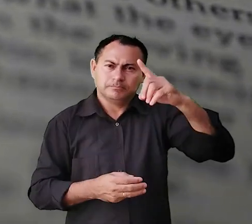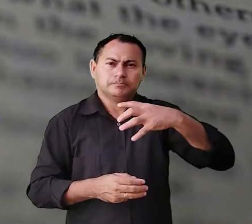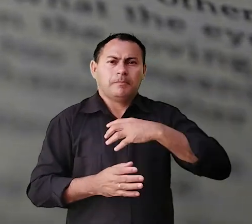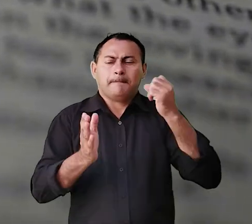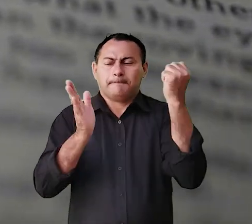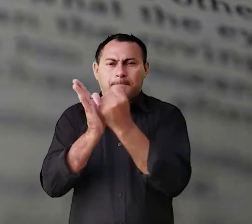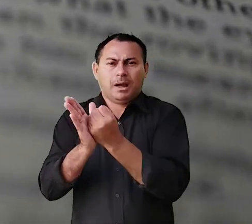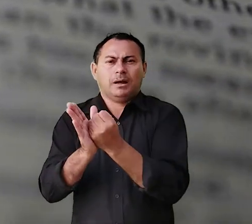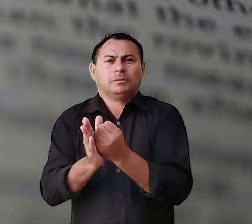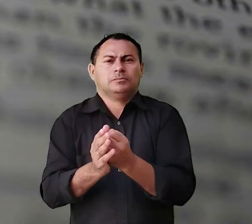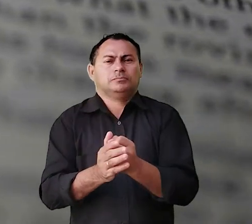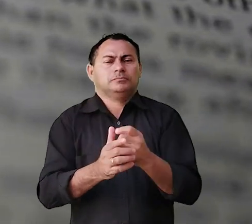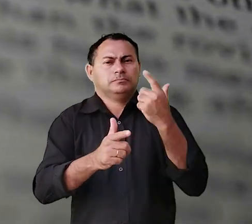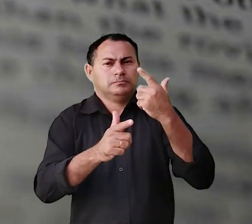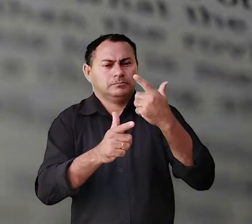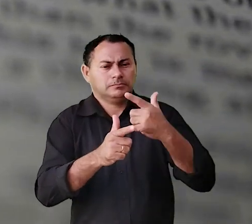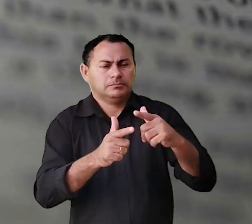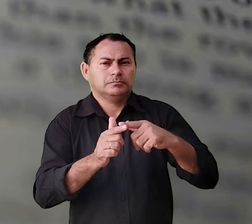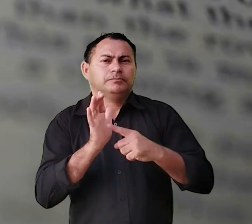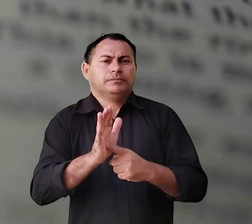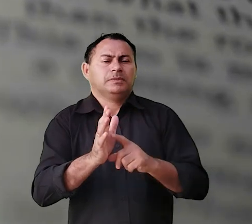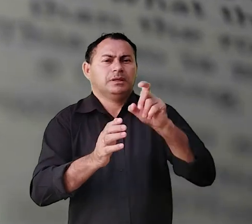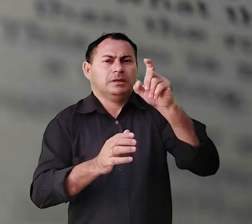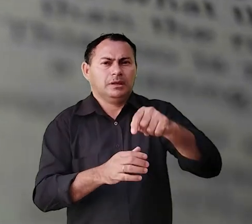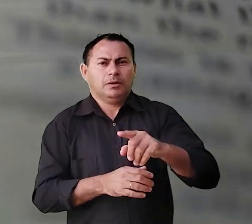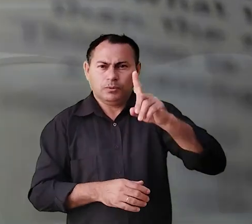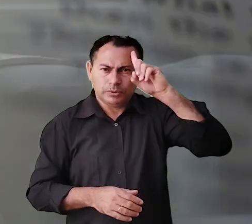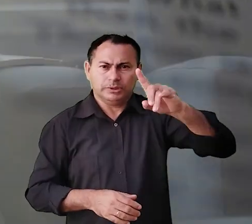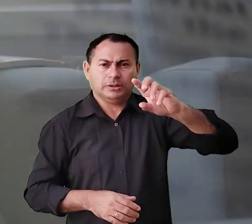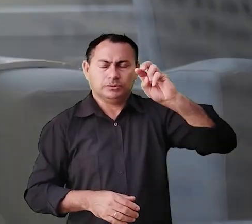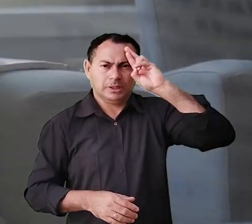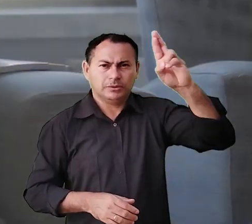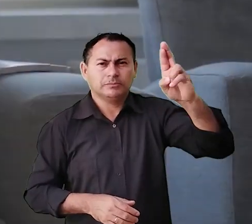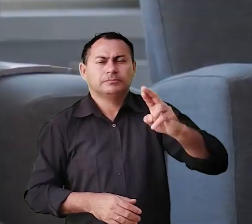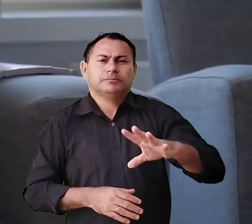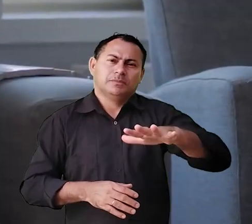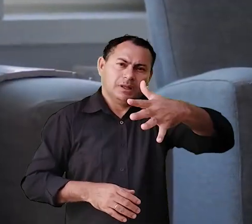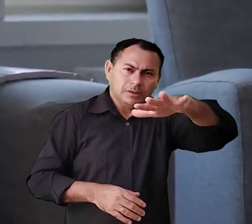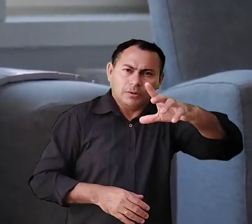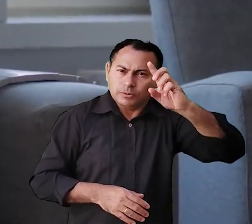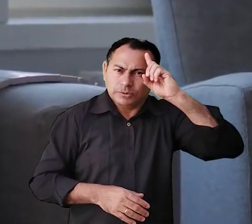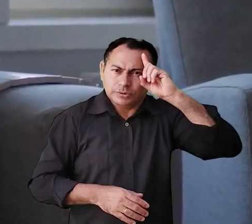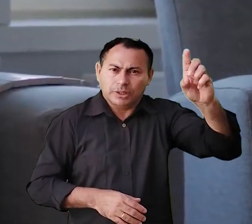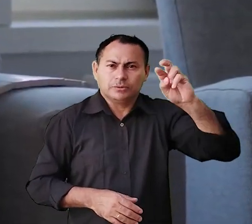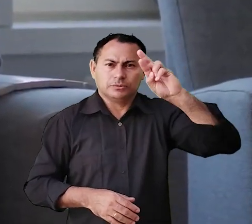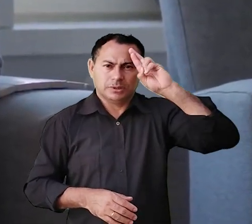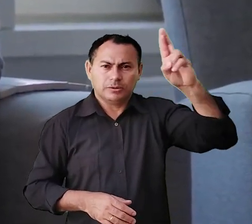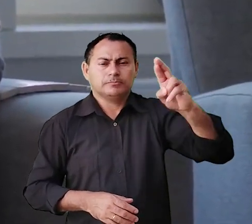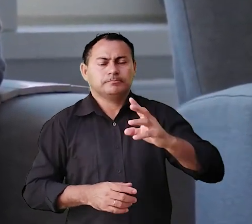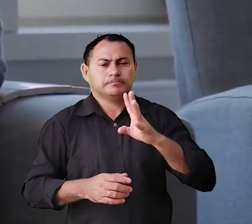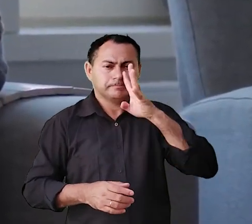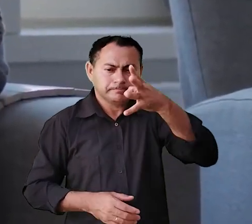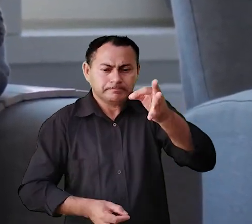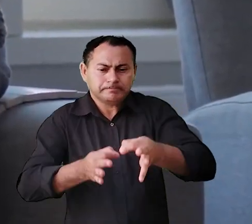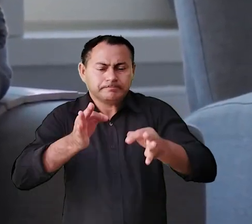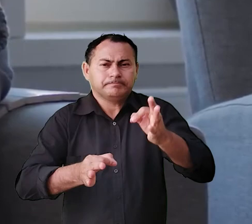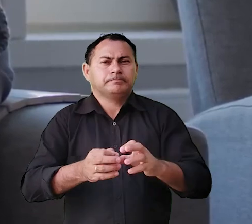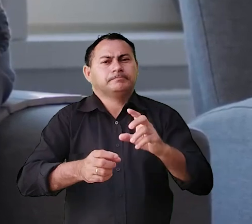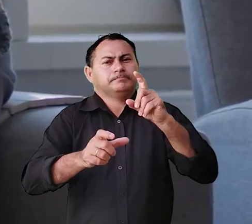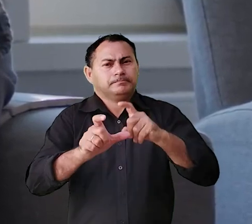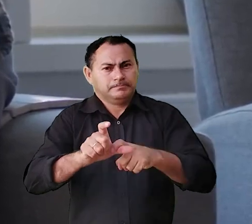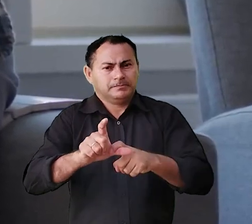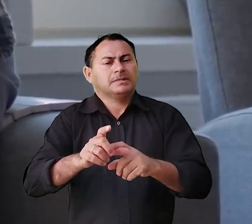foi um tipo de marco, e proclama que este foi o dia do Senhor. Às vezes, o dia do Senhor refere-se ao